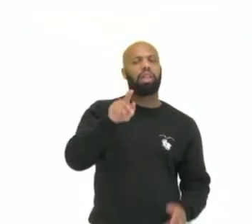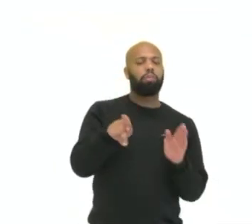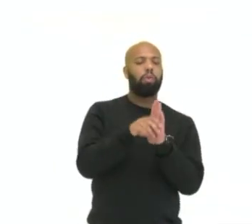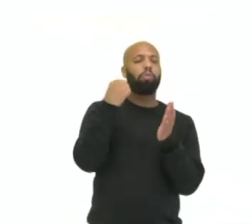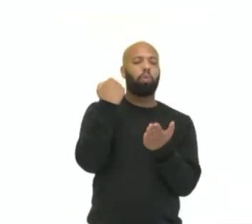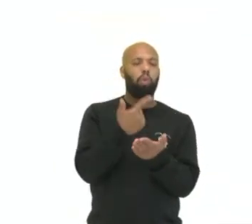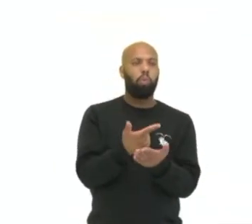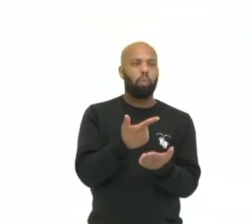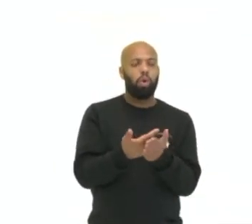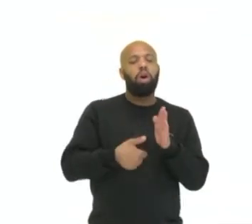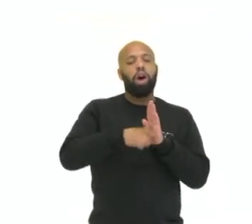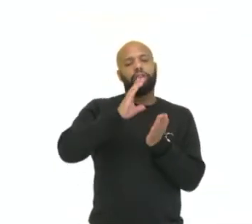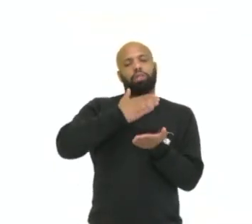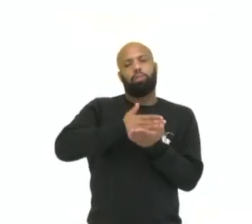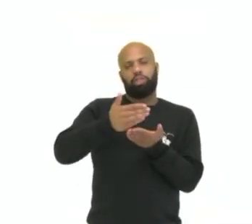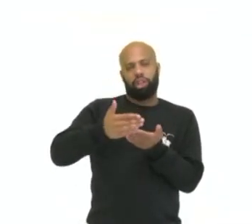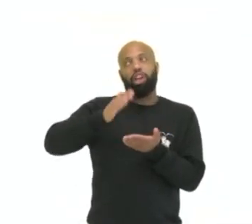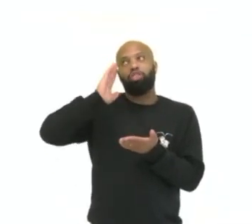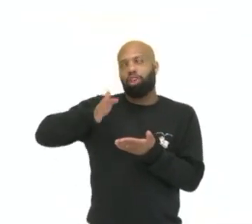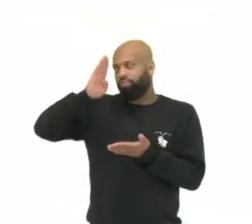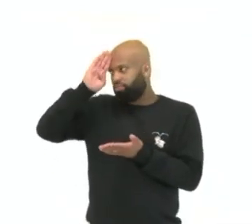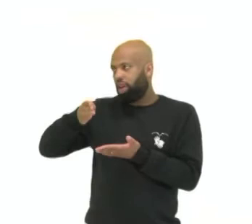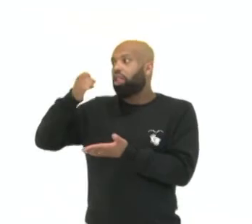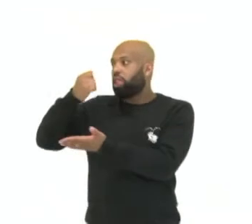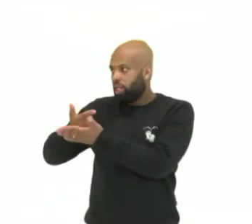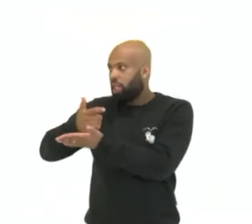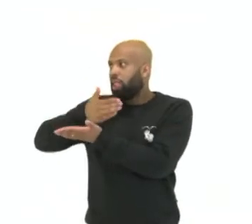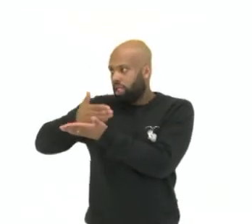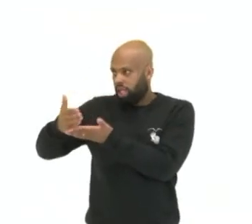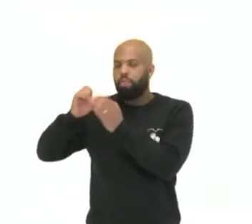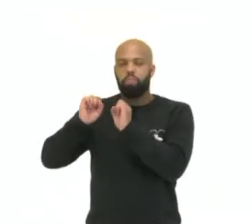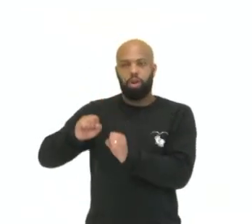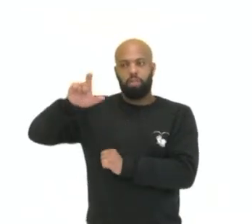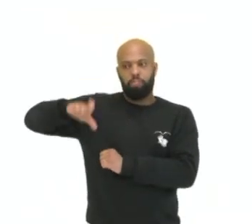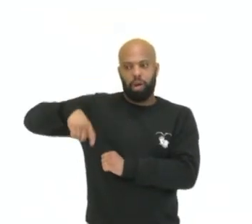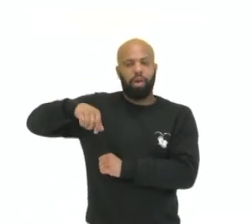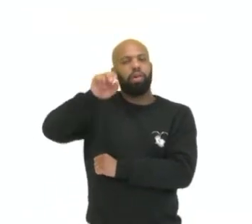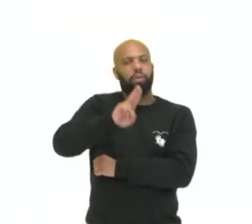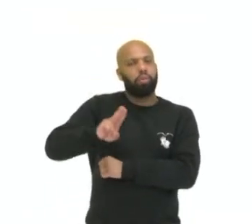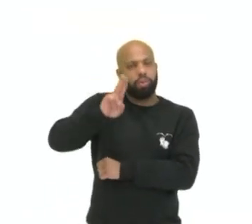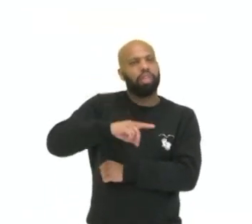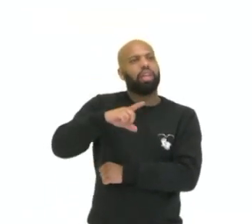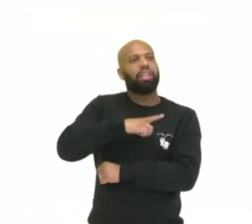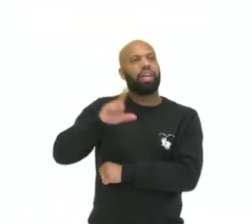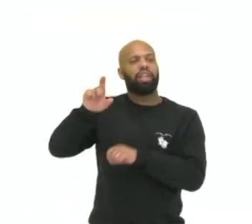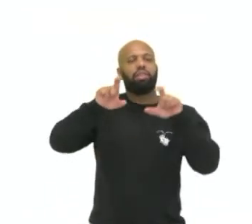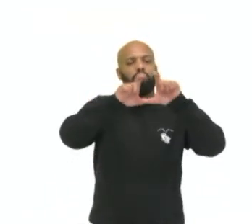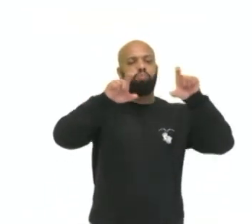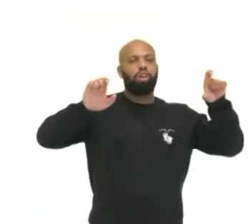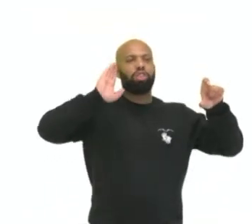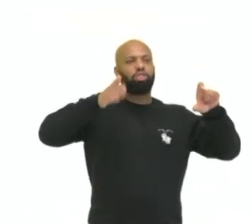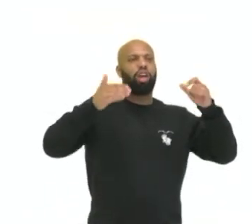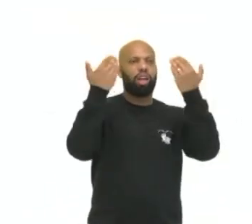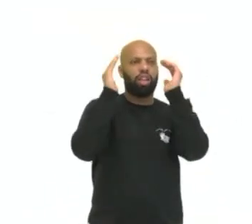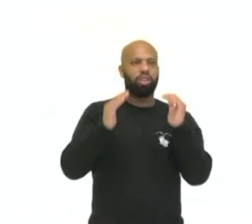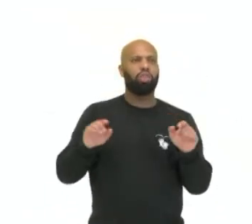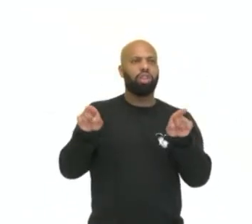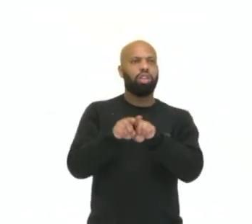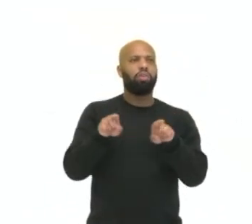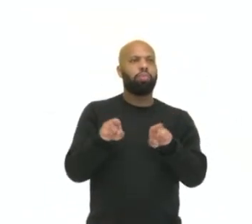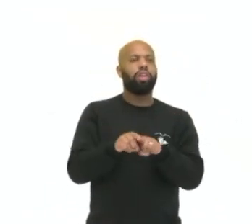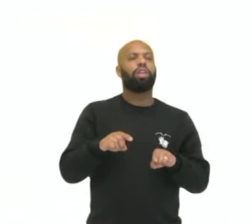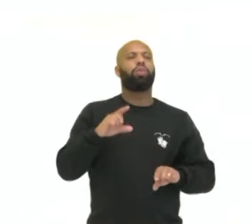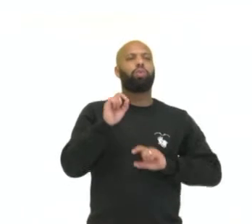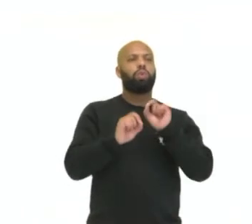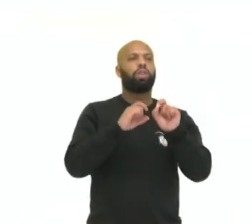no orçamento antes de parcelar. Então, aqui a gente tem, esse tópico que a gente já analisou, e que traz